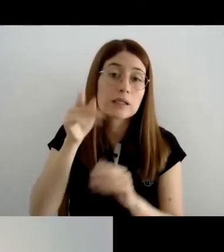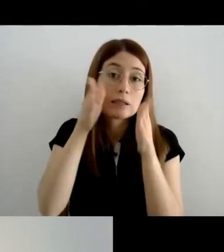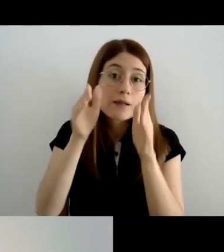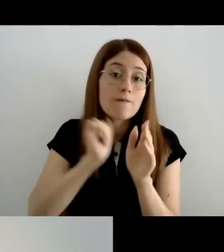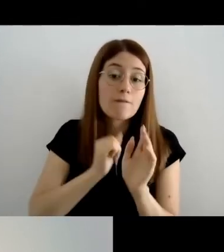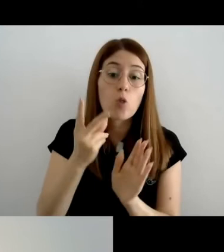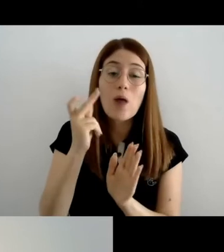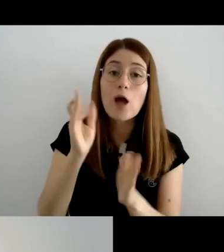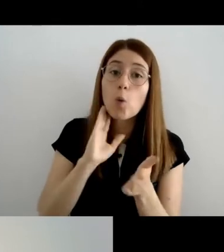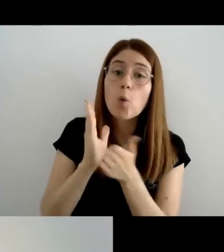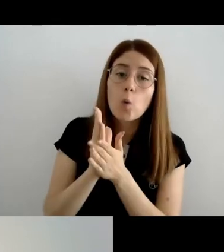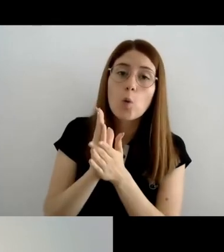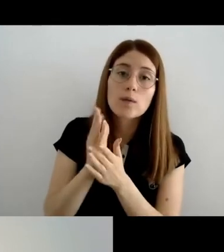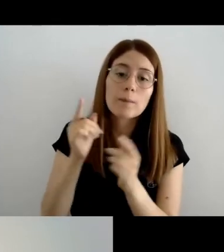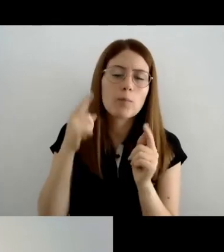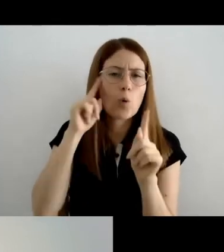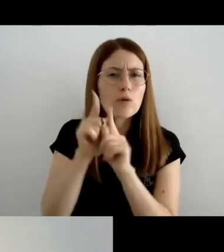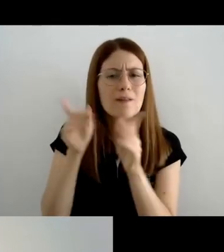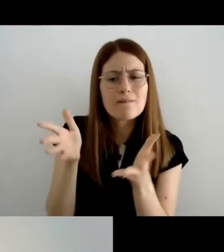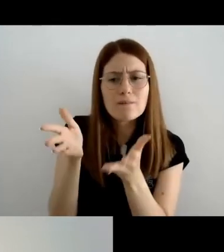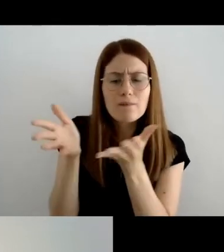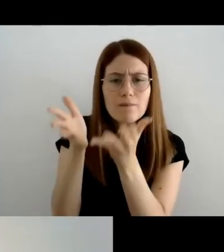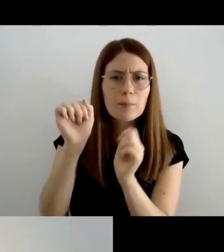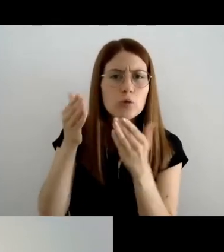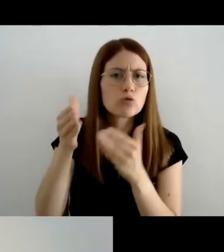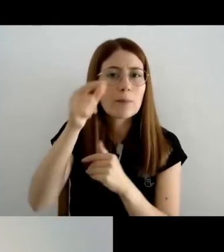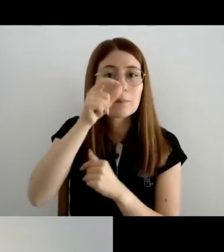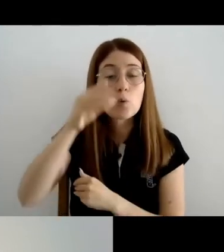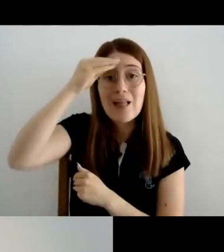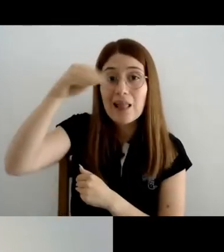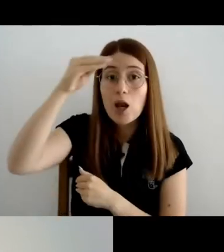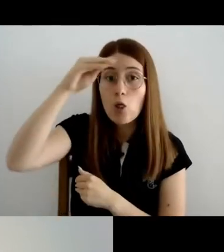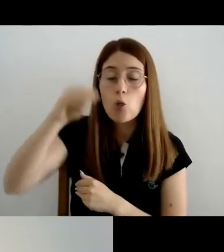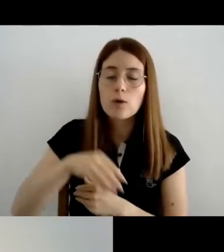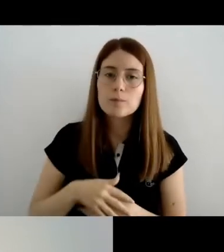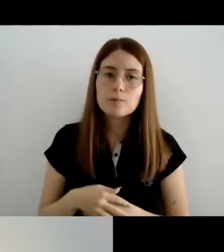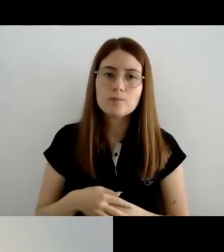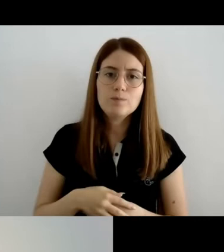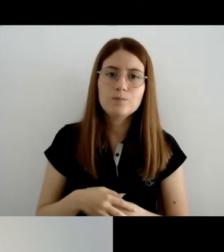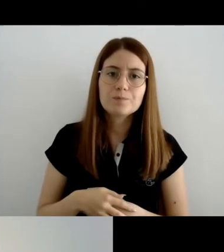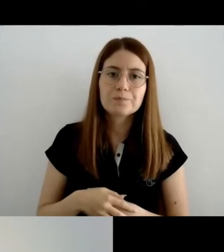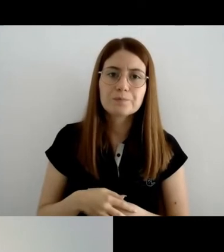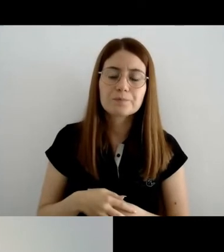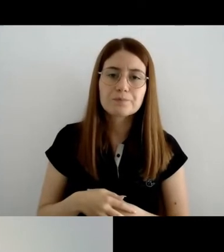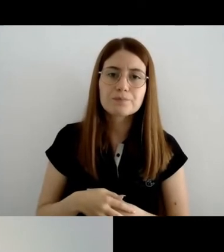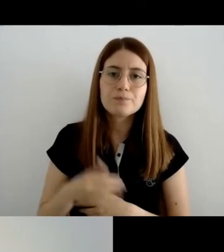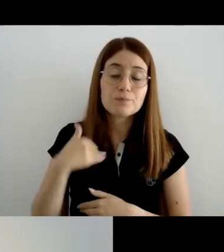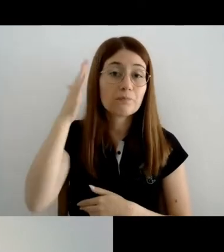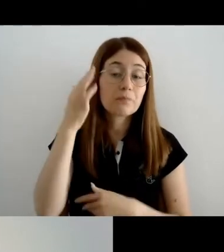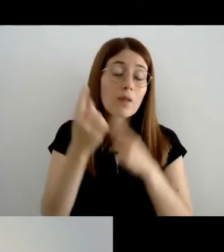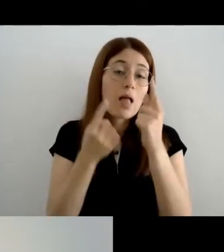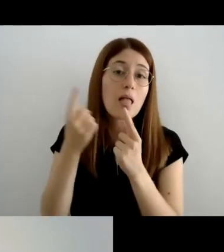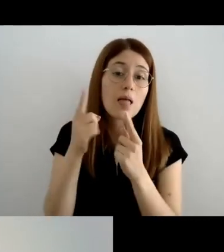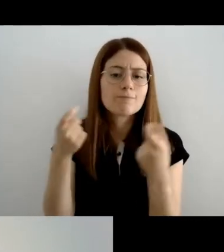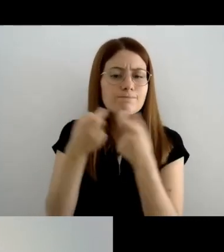2 anos, é alguém que está aqui assim para tentar ajudar os treinadores. Eu penso que é alguém que encaixa claramente naquilo que é